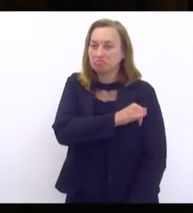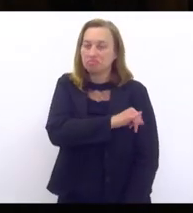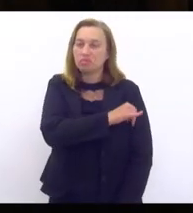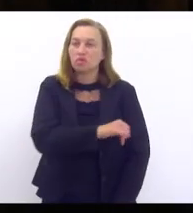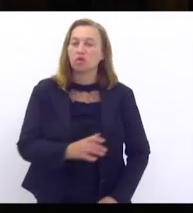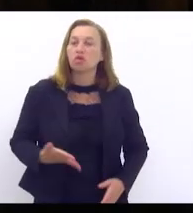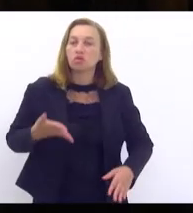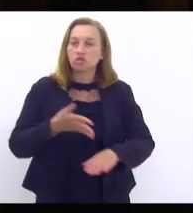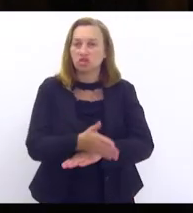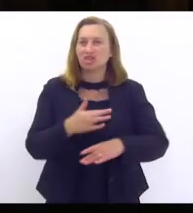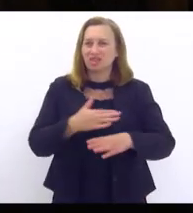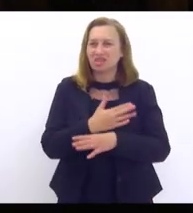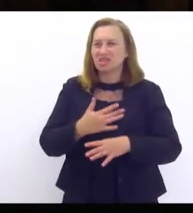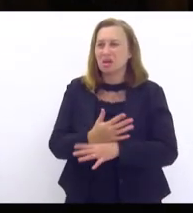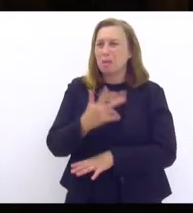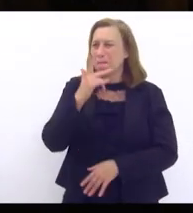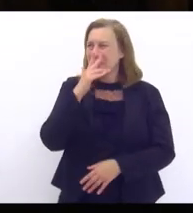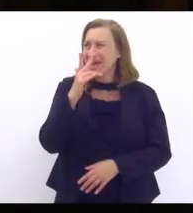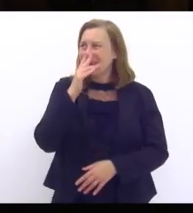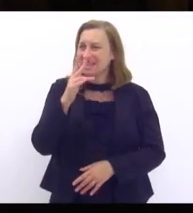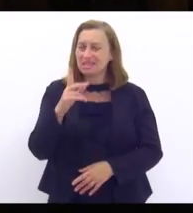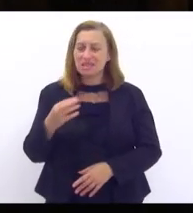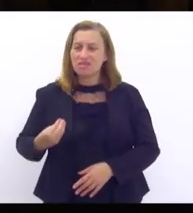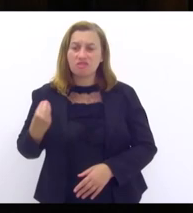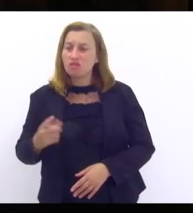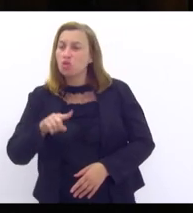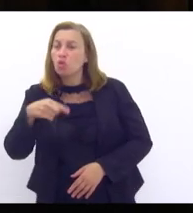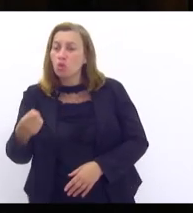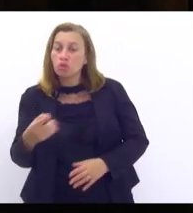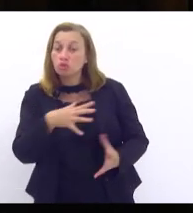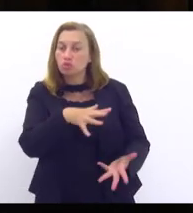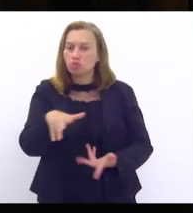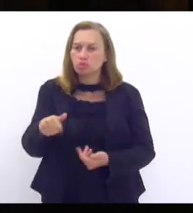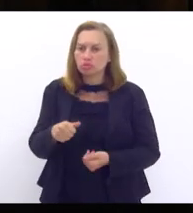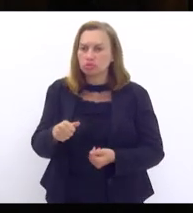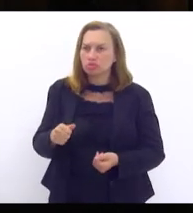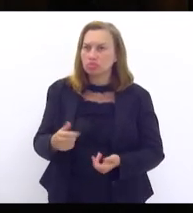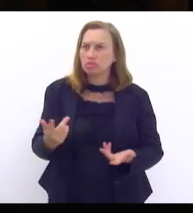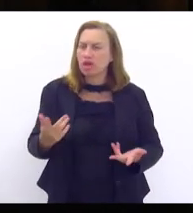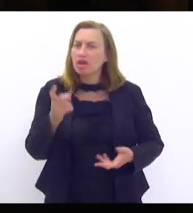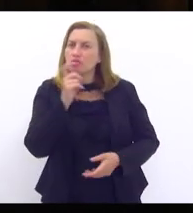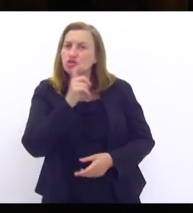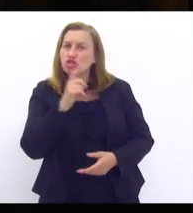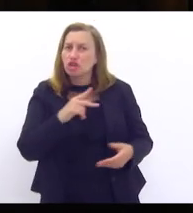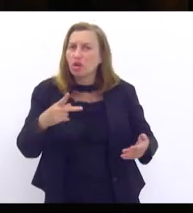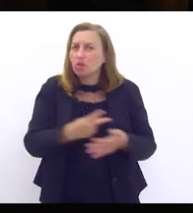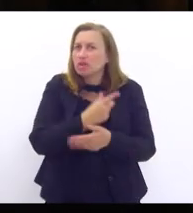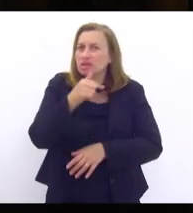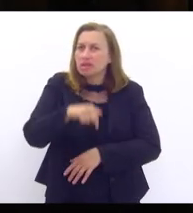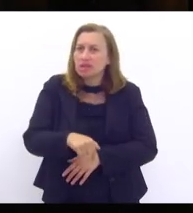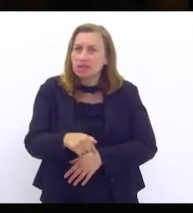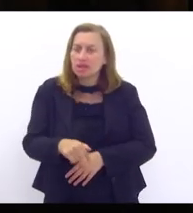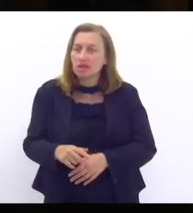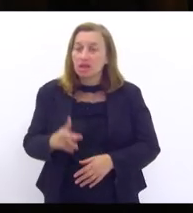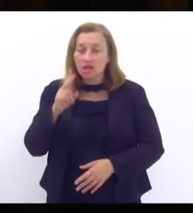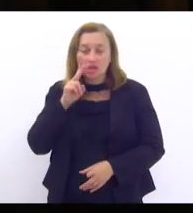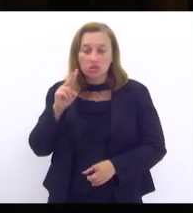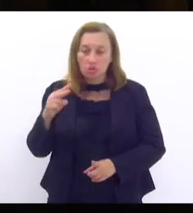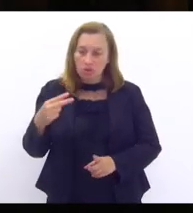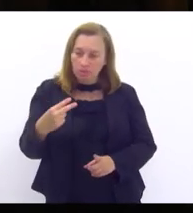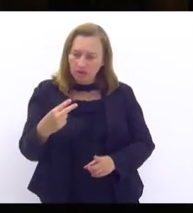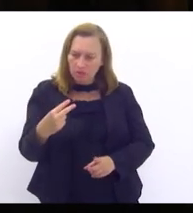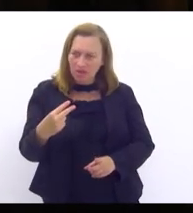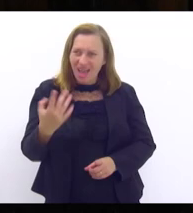vive num submundo, parece que é mentira as coisas que acontecem aqui. Parece que eles olham para a gente e acham que é